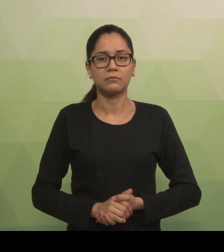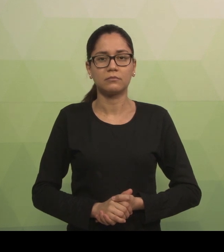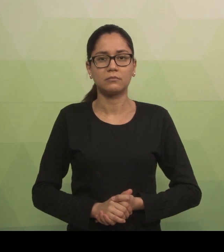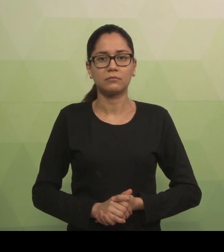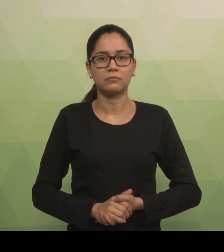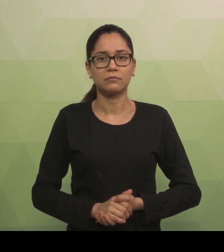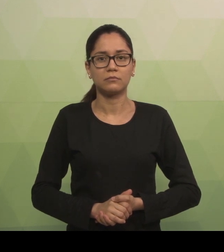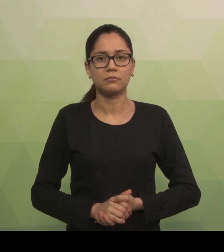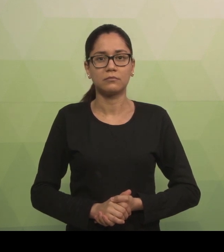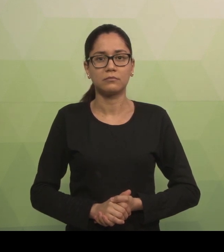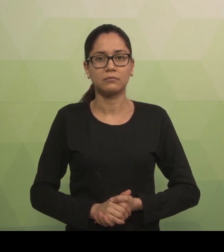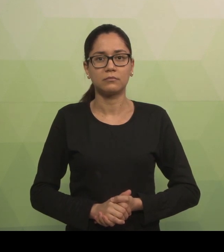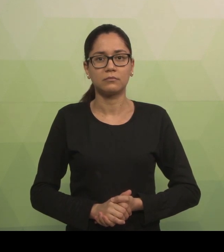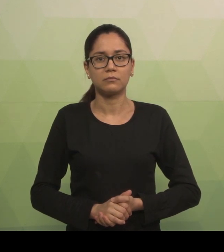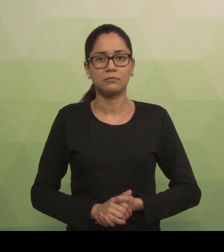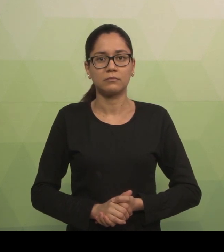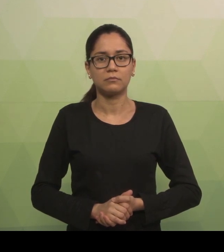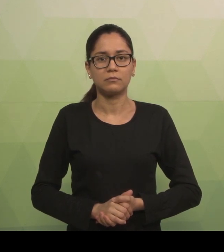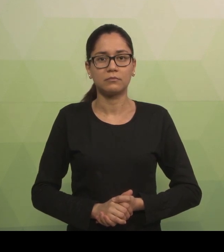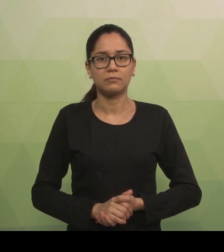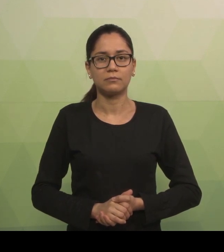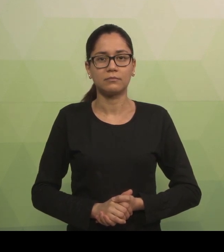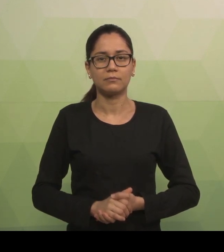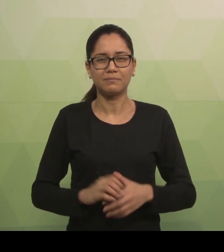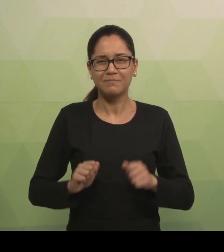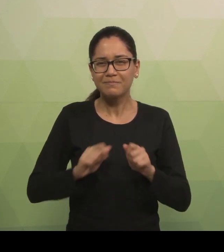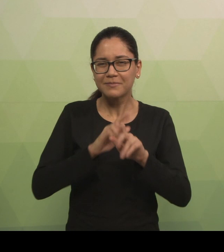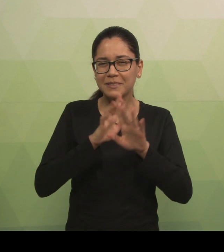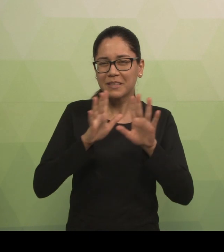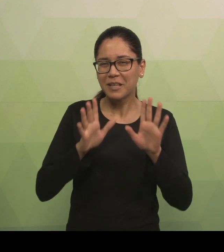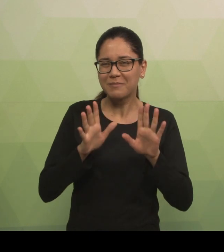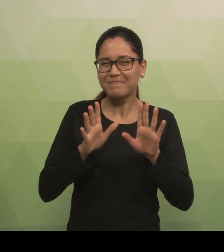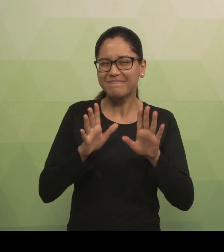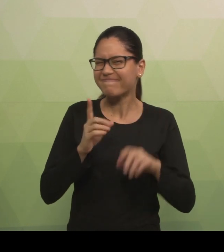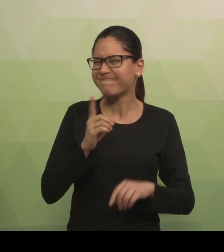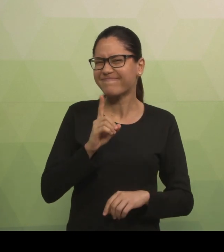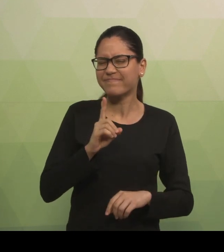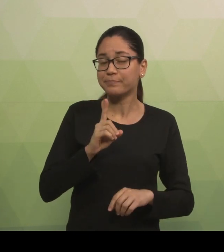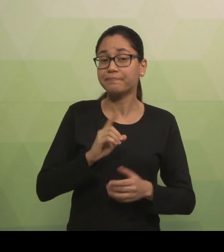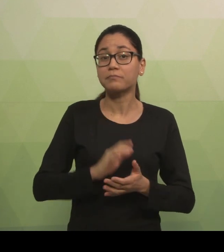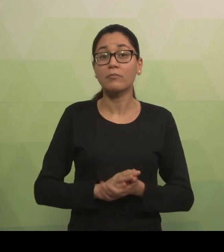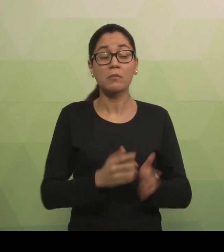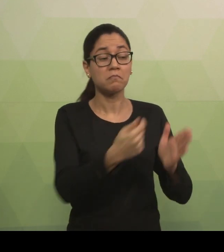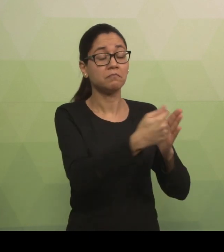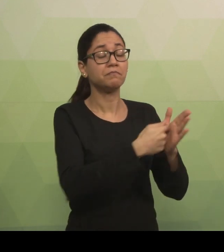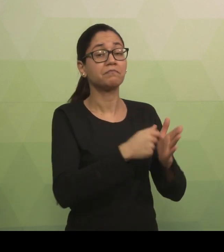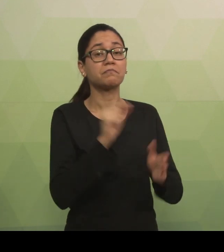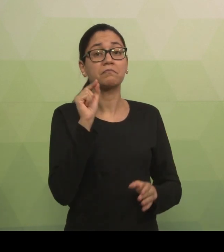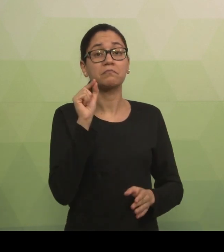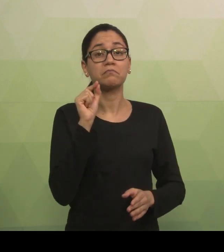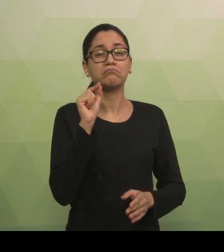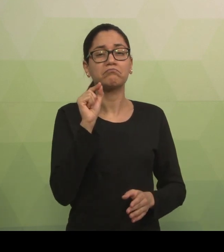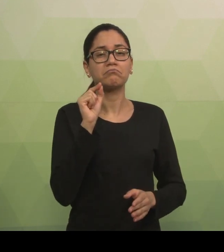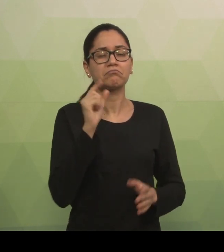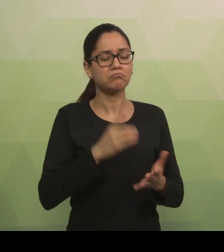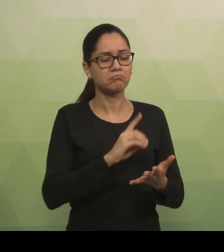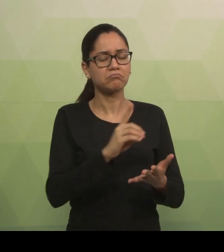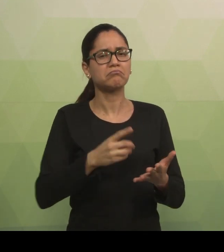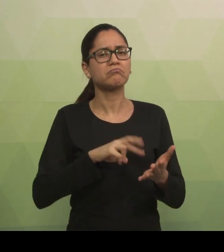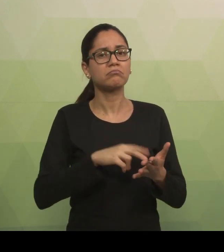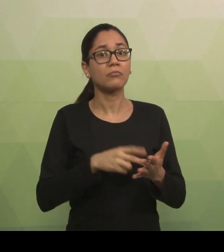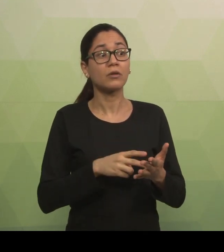diferentes atores sociais. Agora ficou mais difícil de entender. Quando me pedem para definir o que é design,